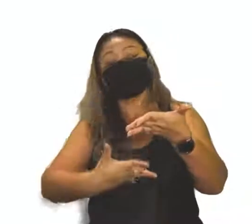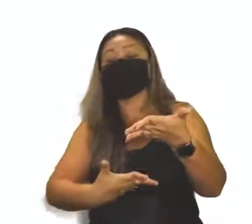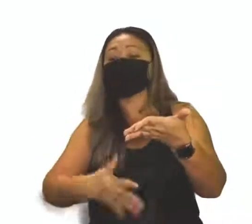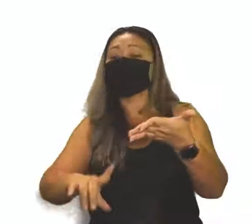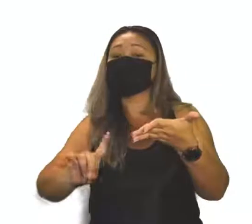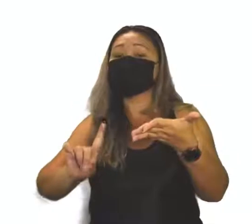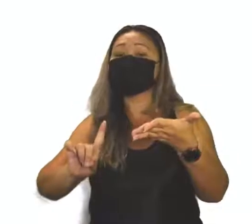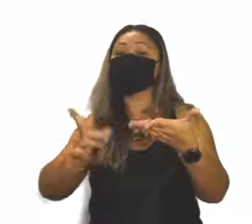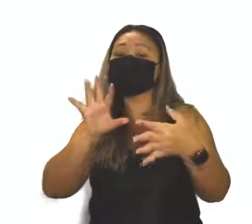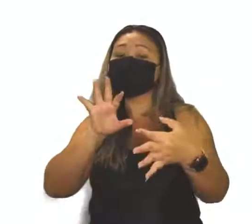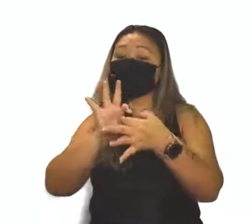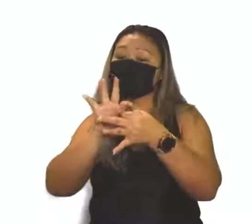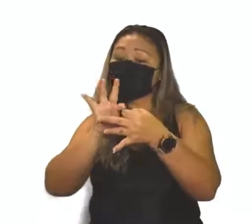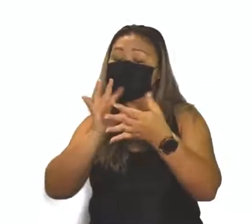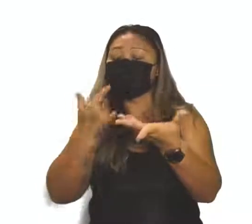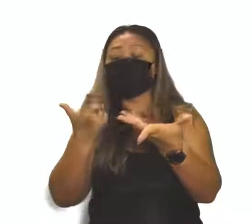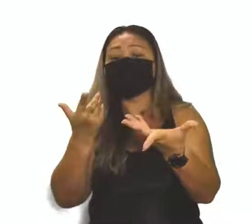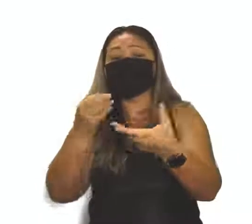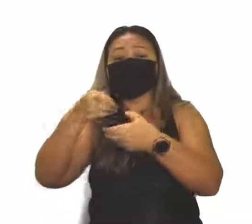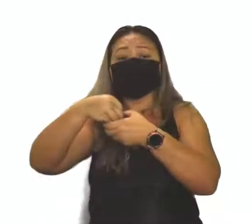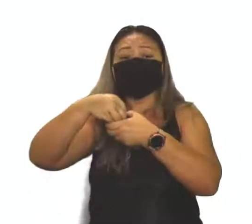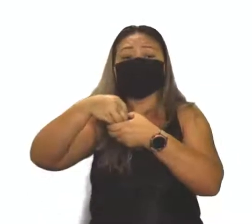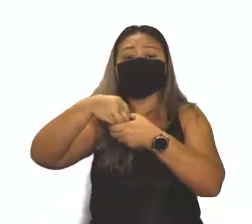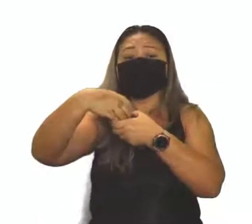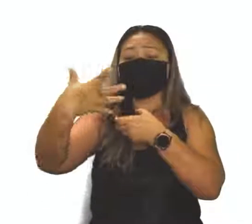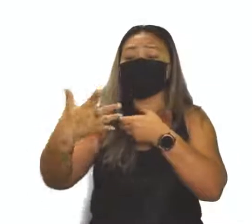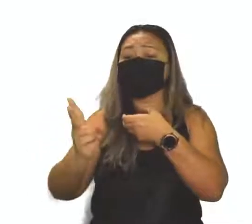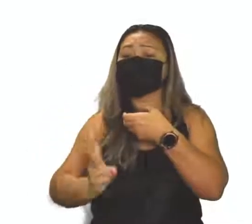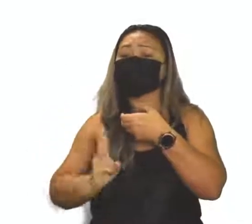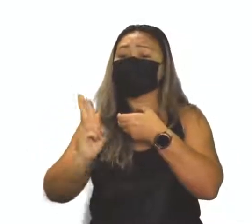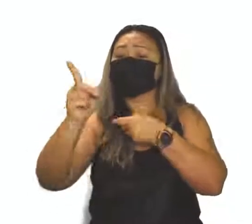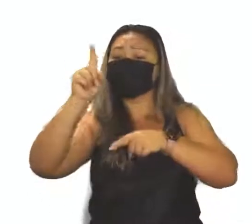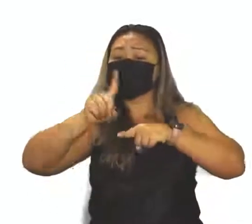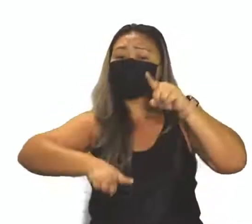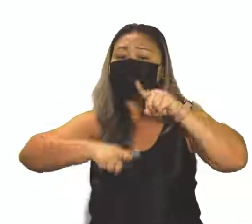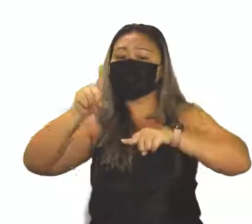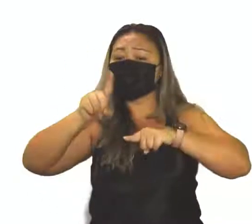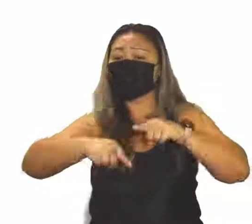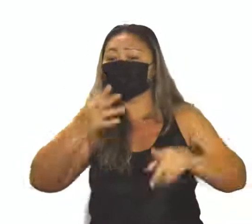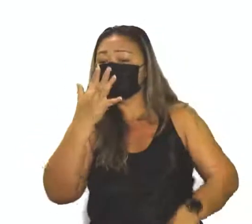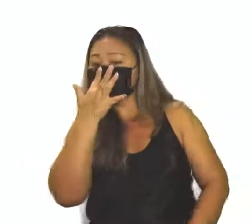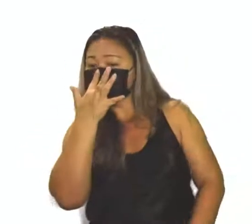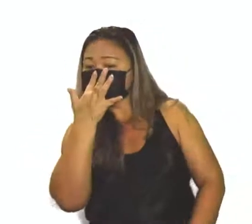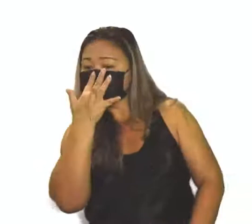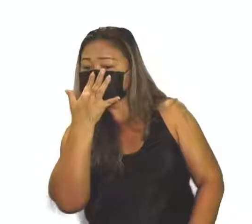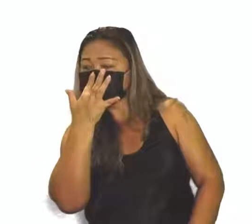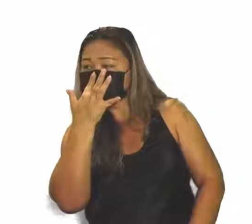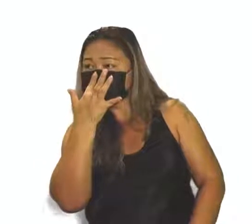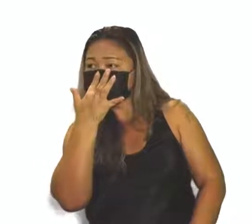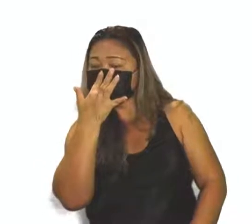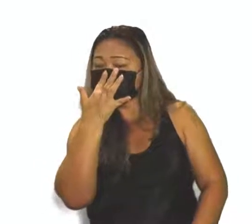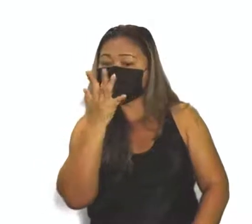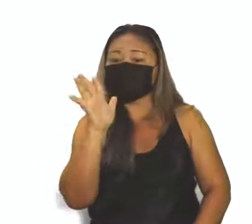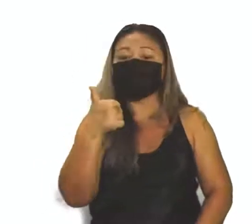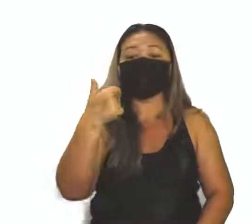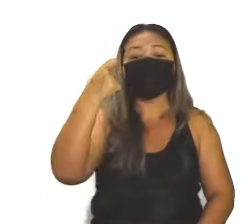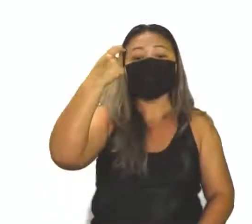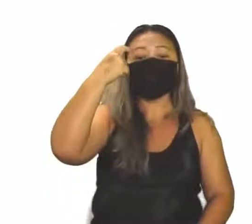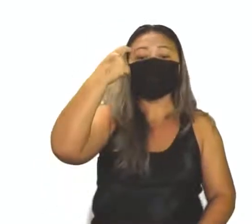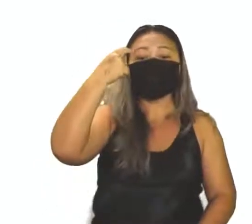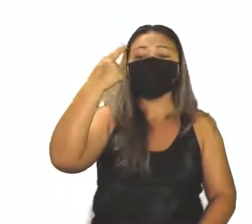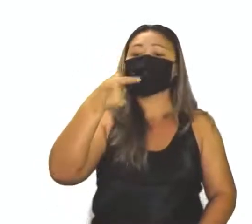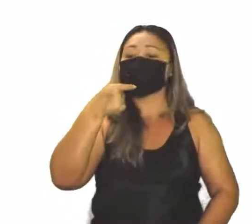ligado à definição do conteúdo e do valor do objeto da observação, tá? Pensar de